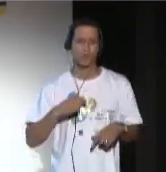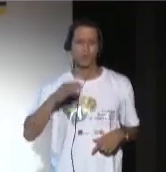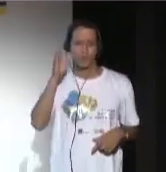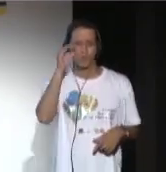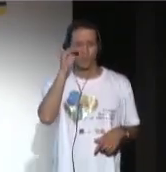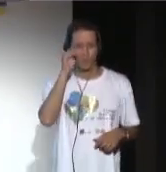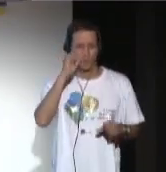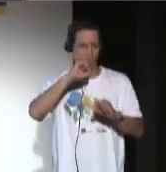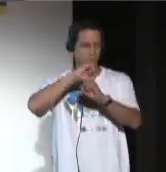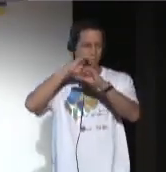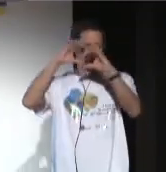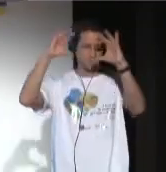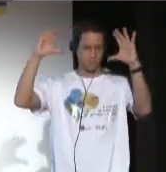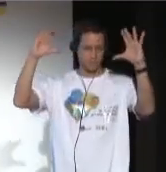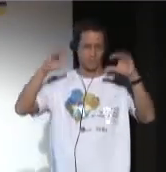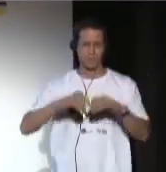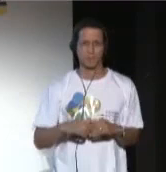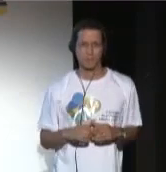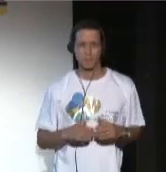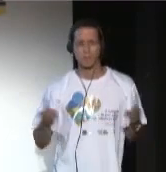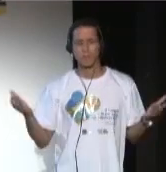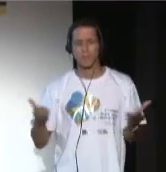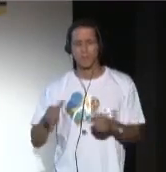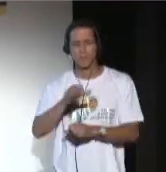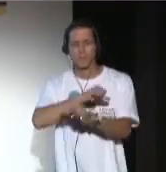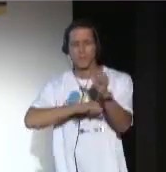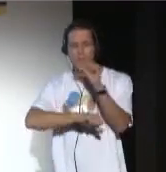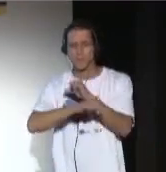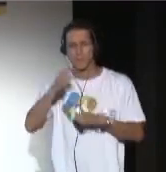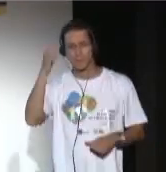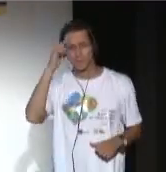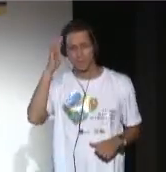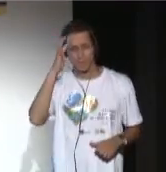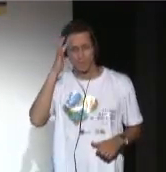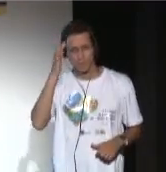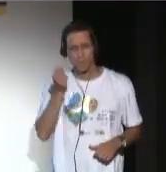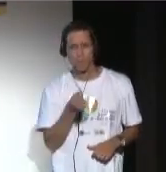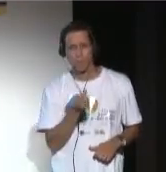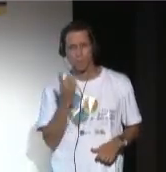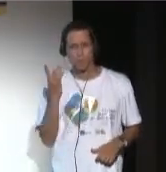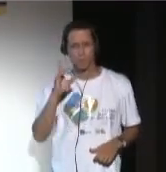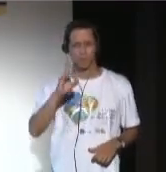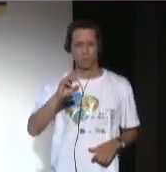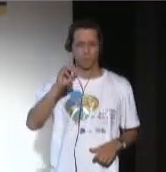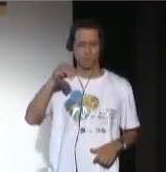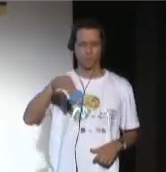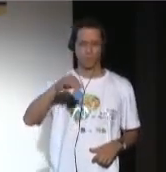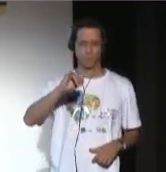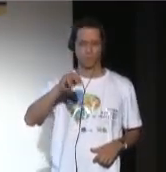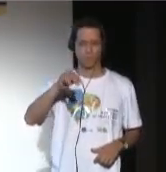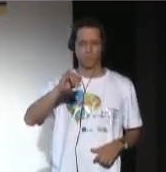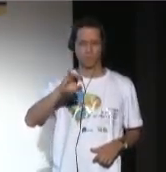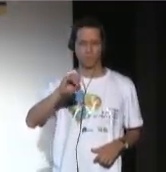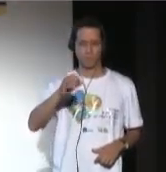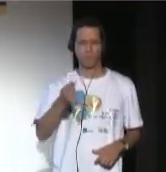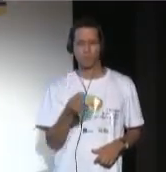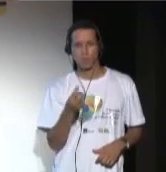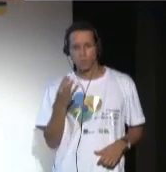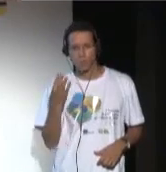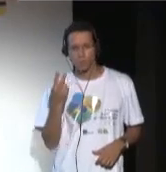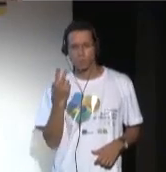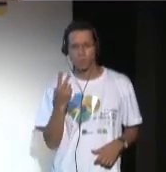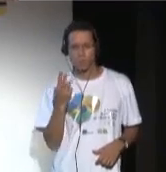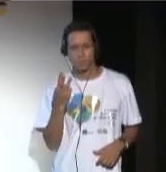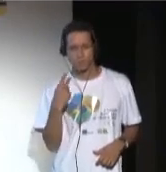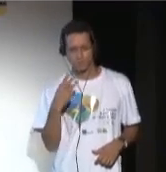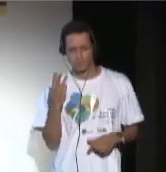imaginação. Agora, quando a gente pensa, quantos domínios a gente tem? 2 ou 3? 3, não é?